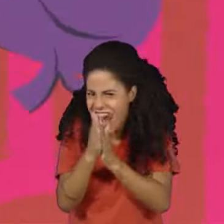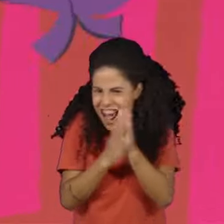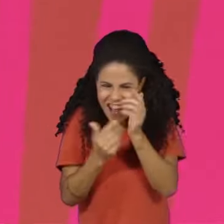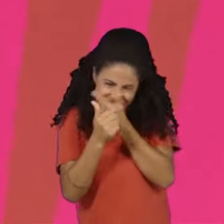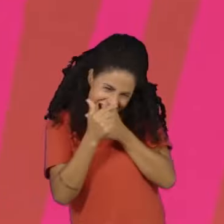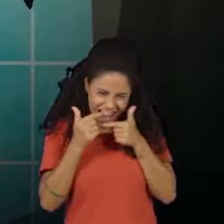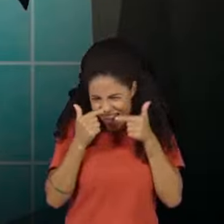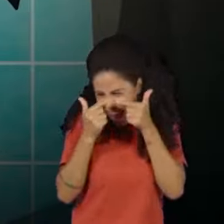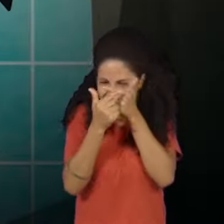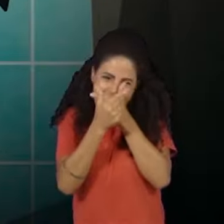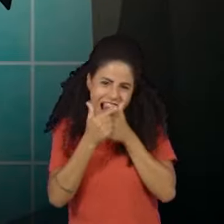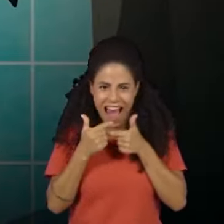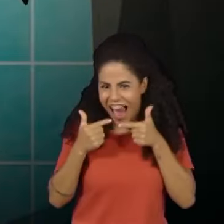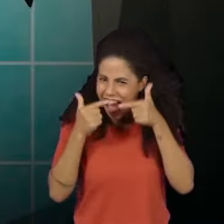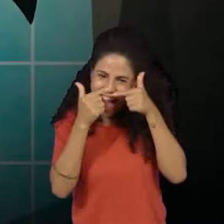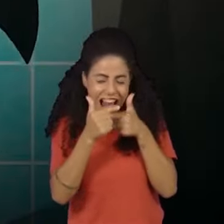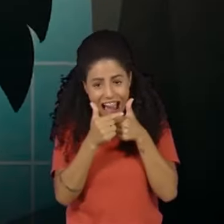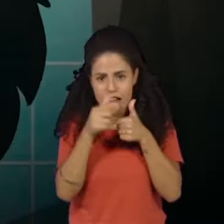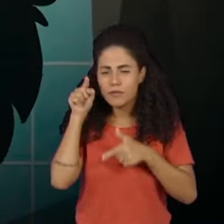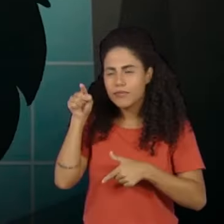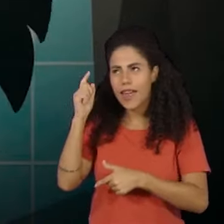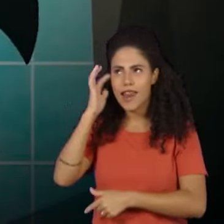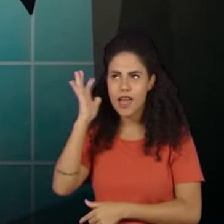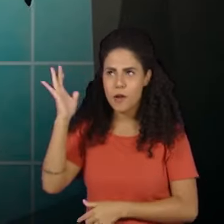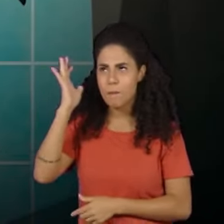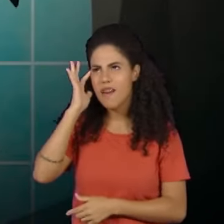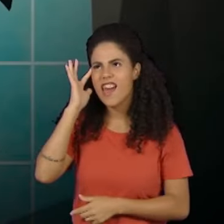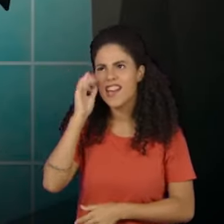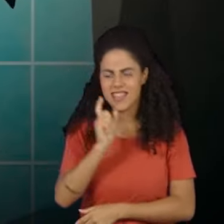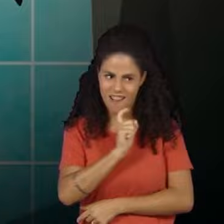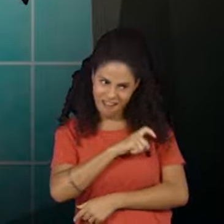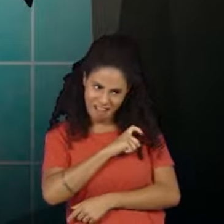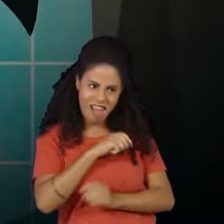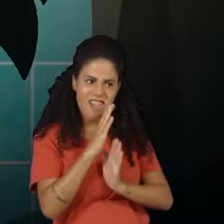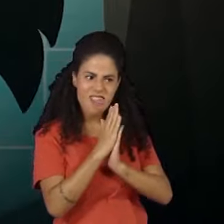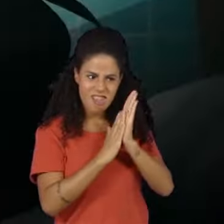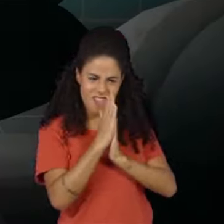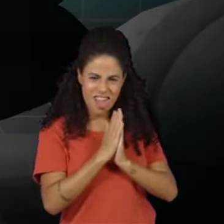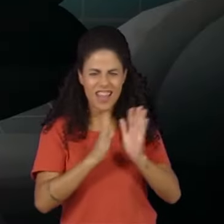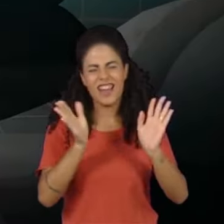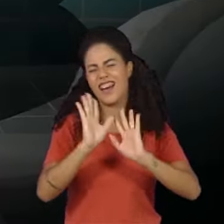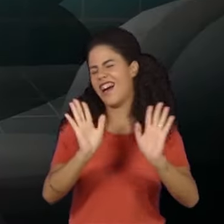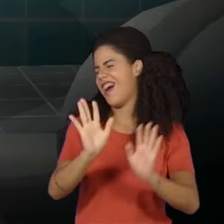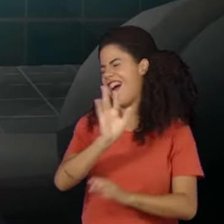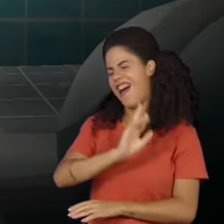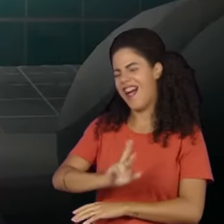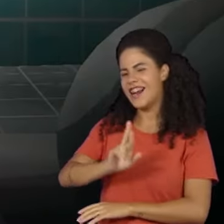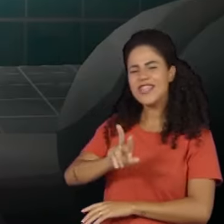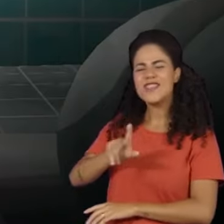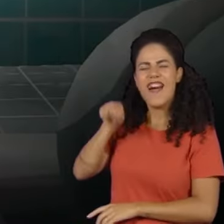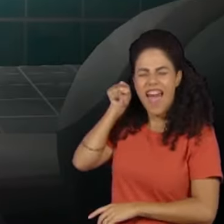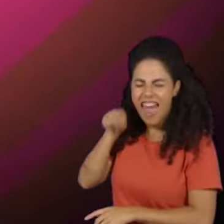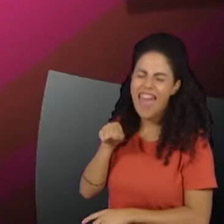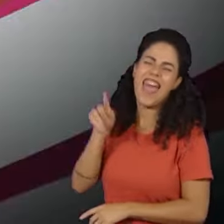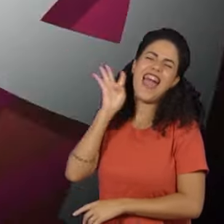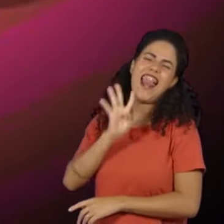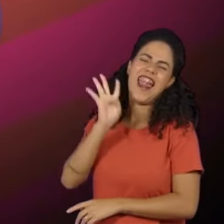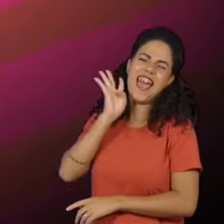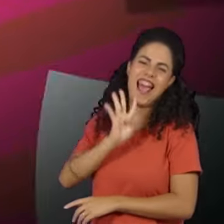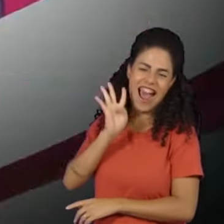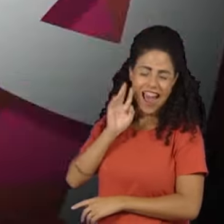achando tal. Ele pensa que é muito mal, mas é um cara legal.